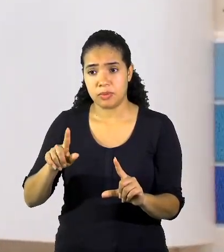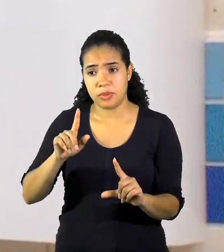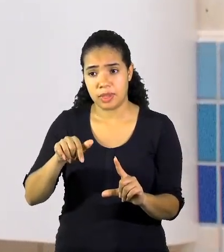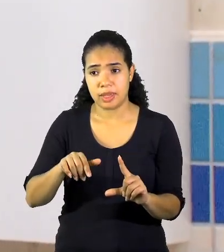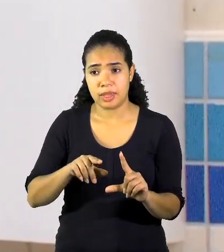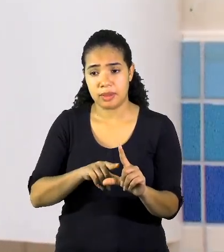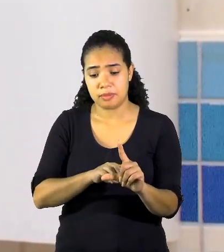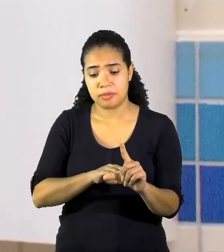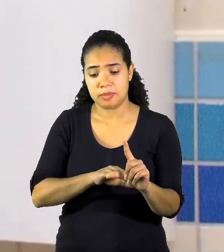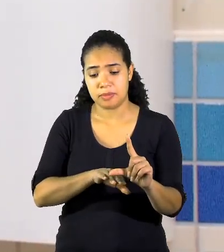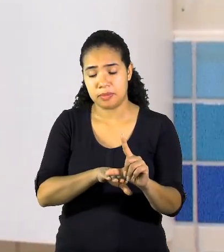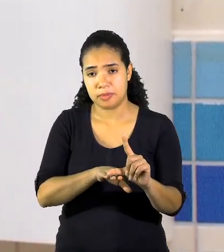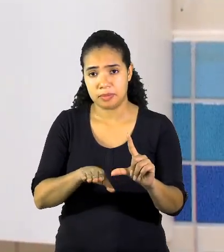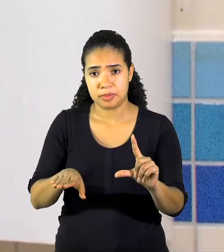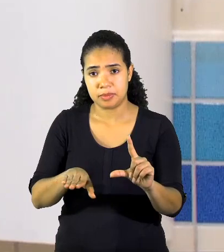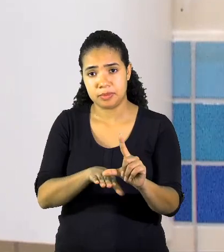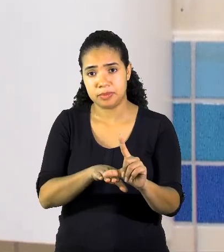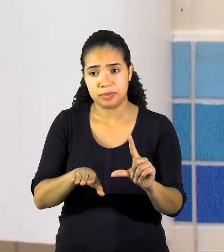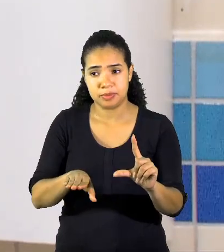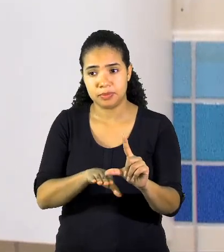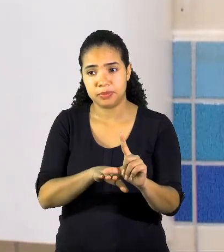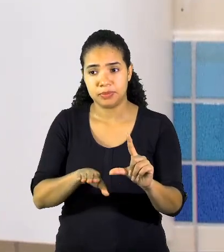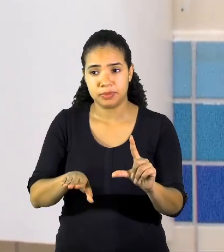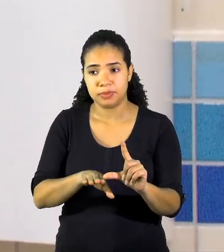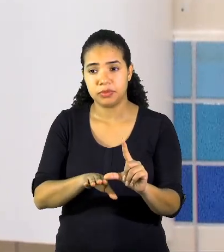minha hipotenusa.